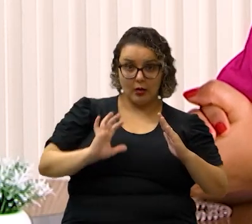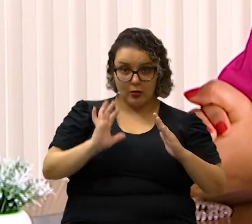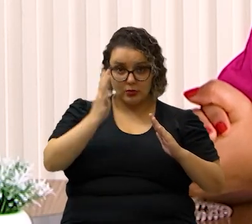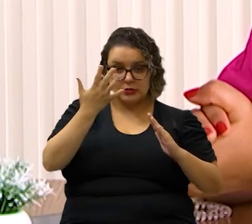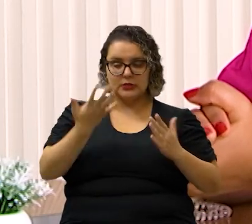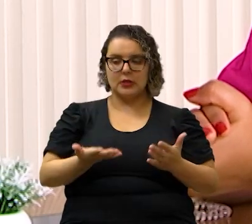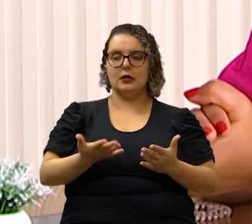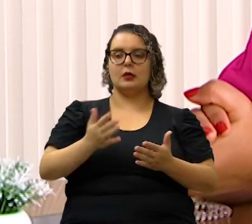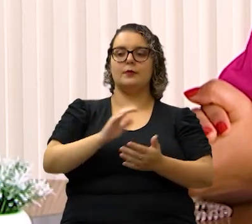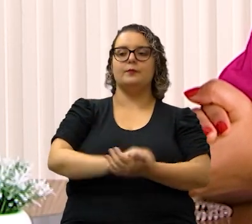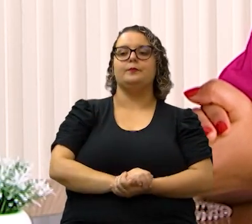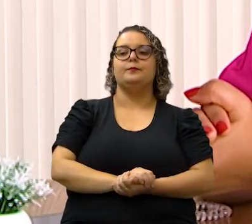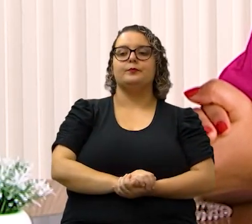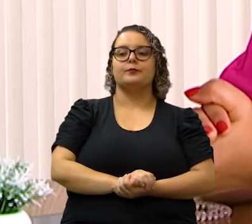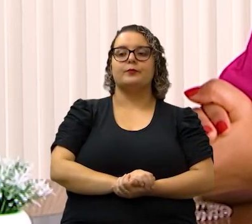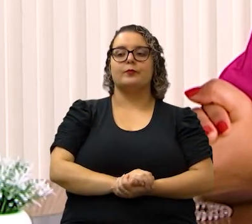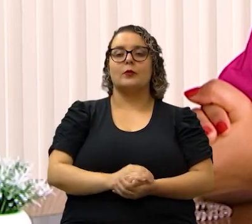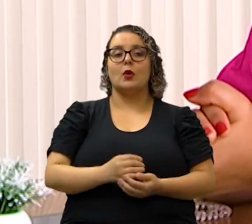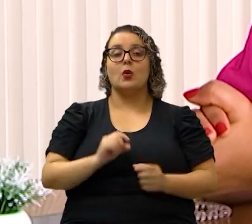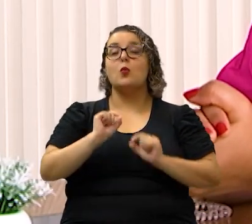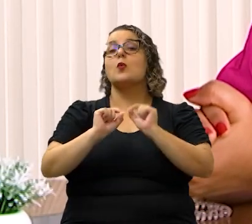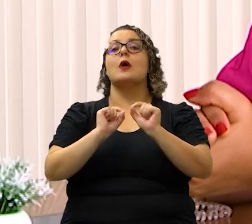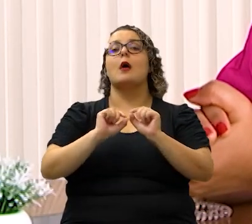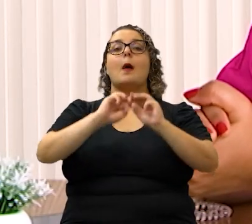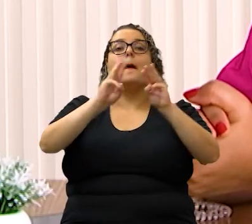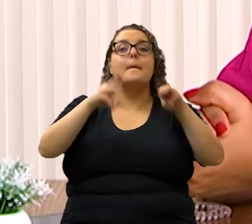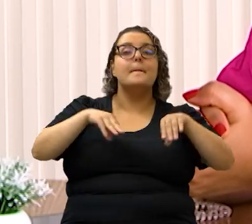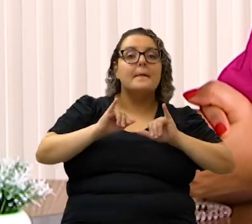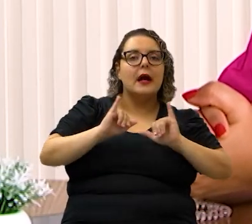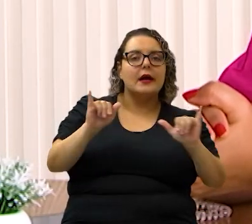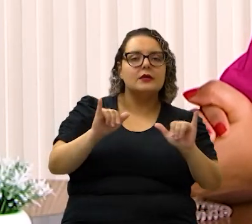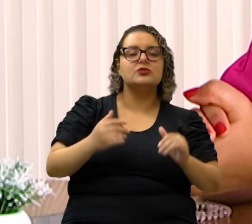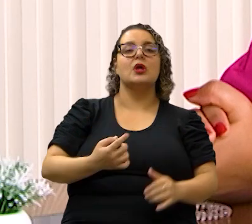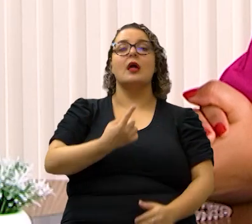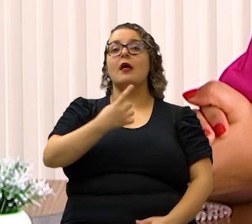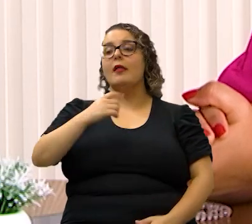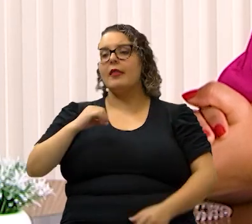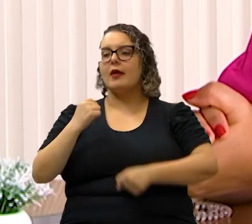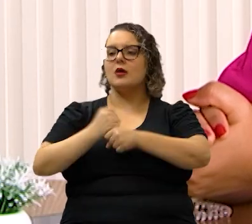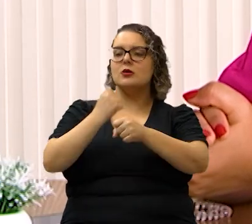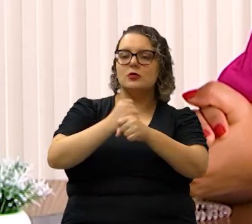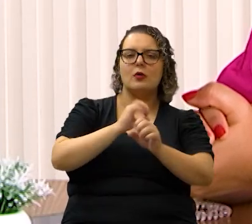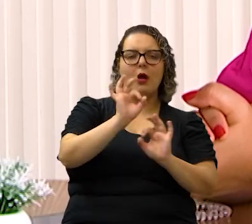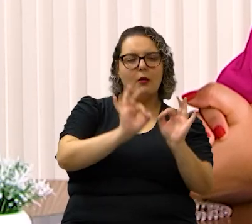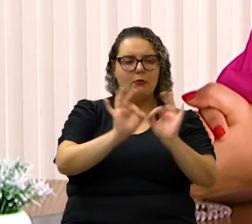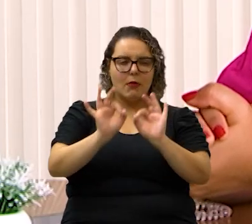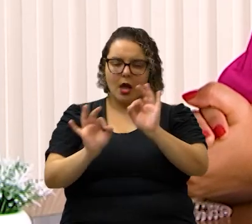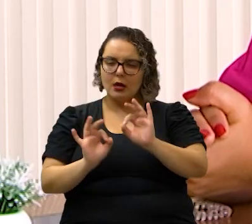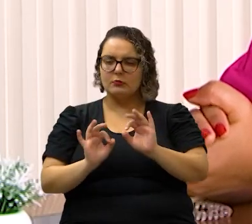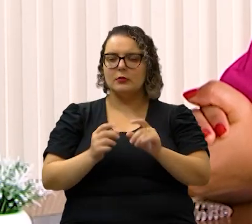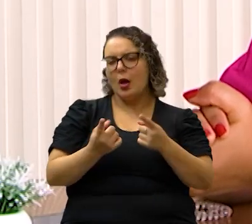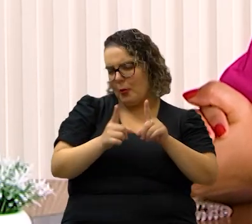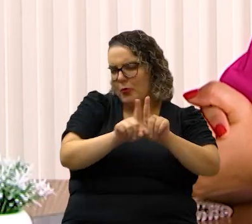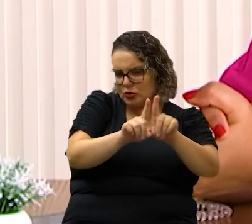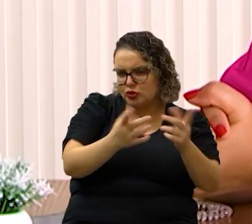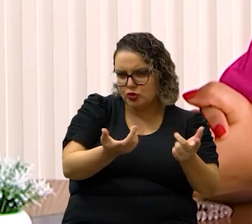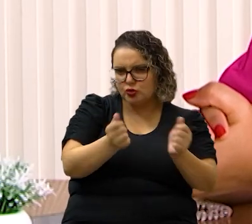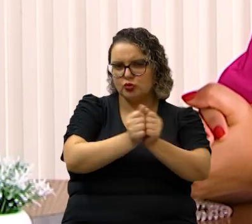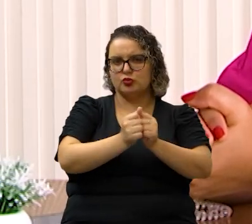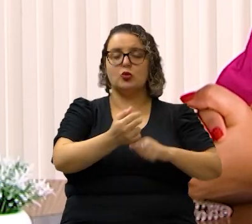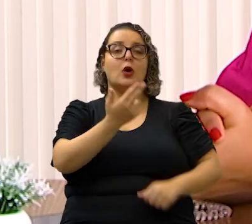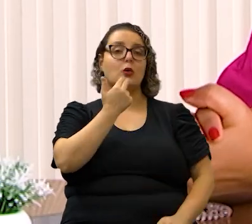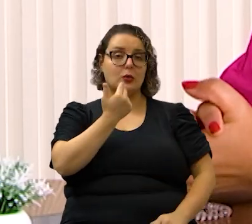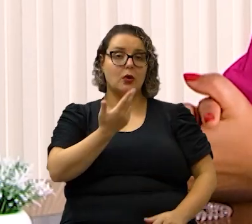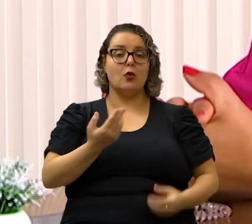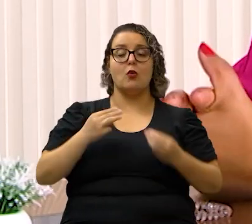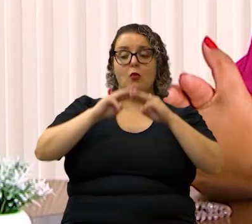padaria realmente acontecer, da padocaria nascer, com marketing. Então eu fiquei 2 anos desenvolvendo alguns projetos em outro paralelo que eu fazia